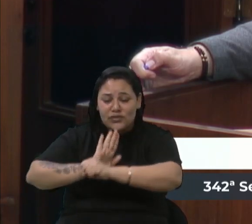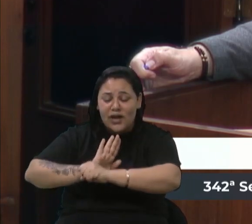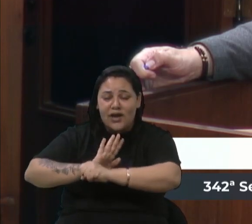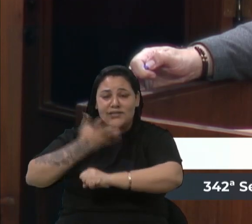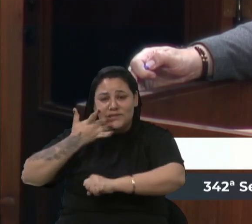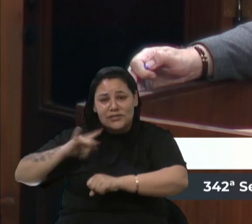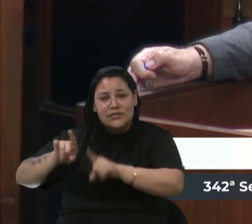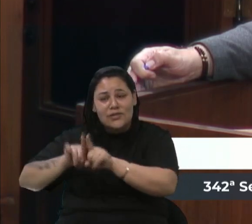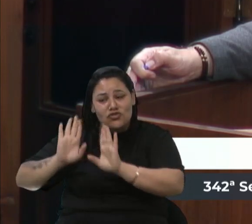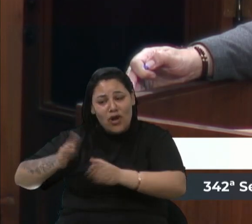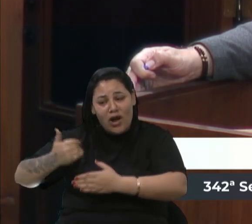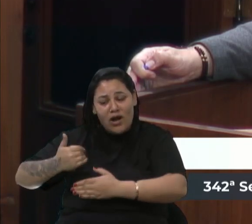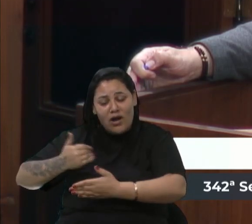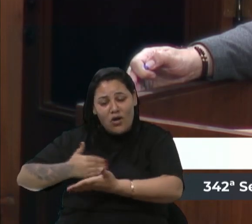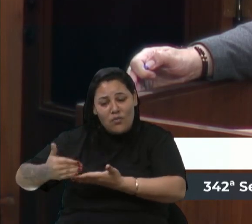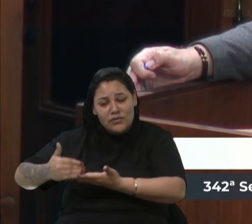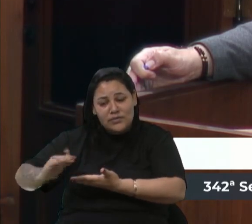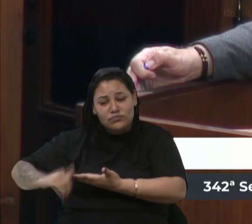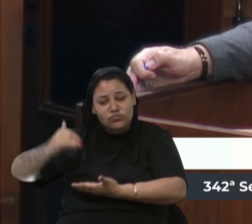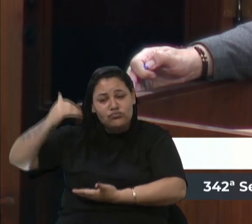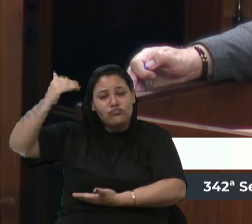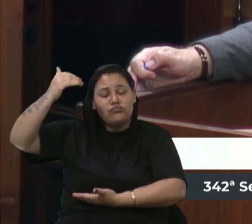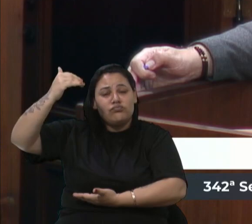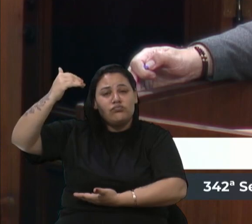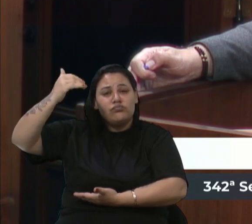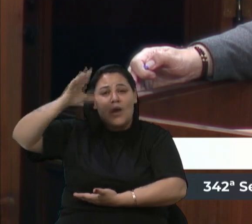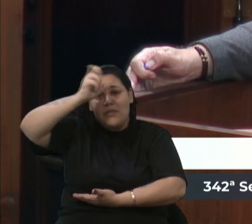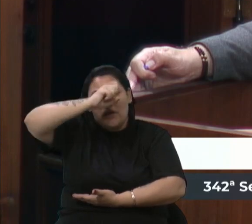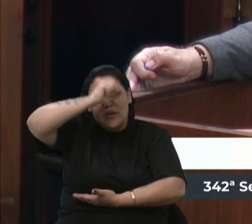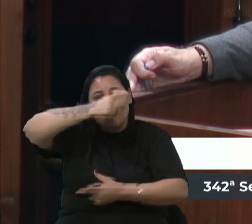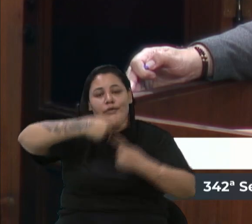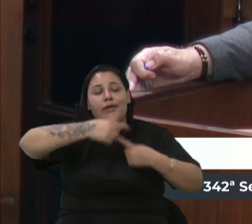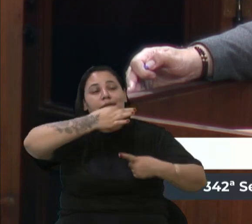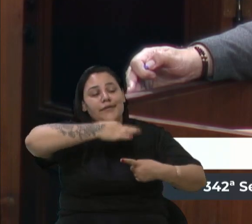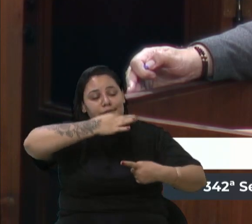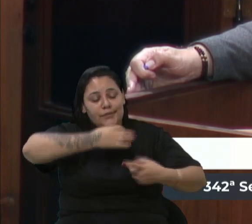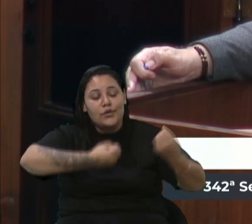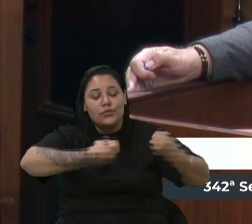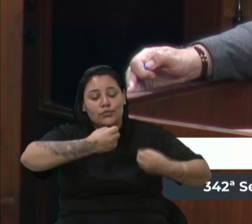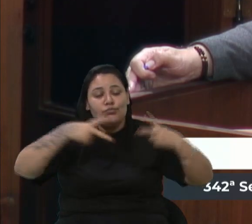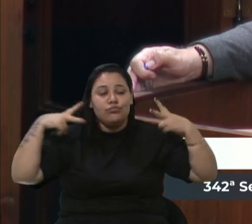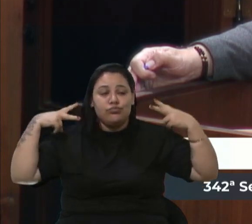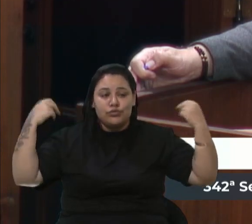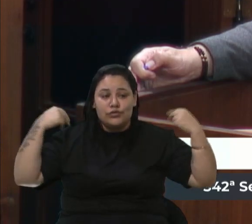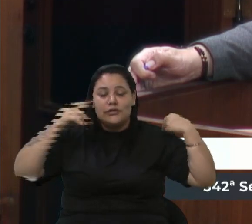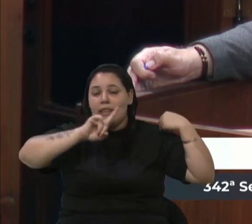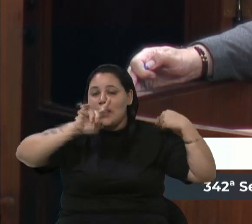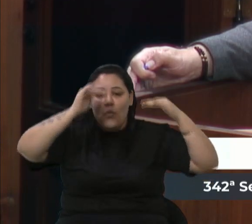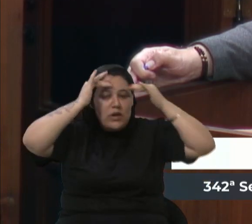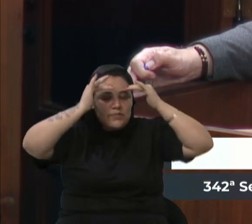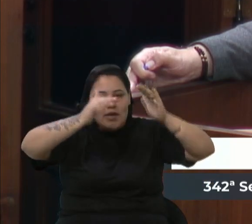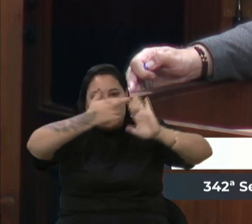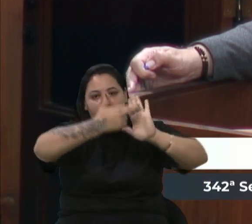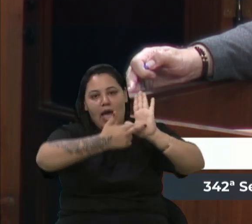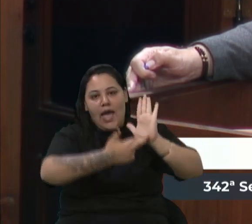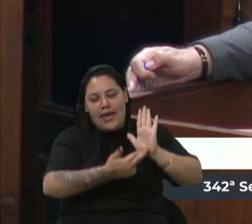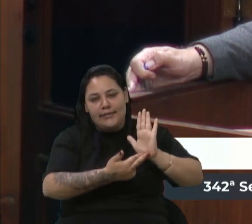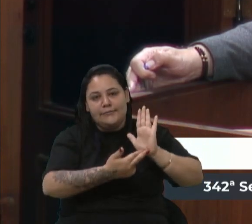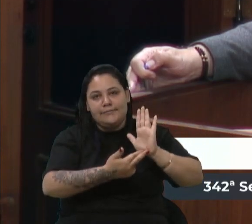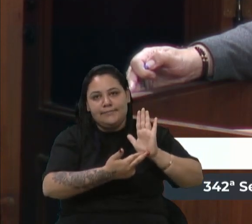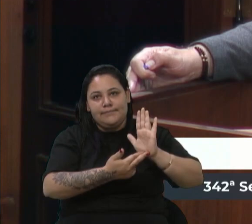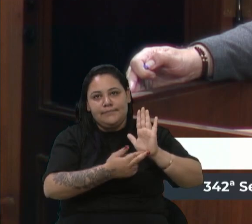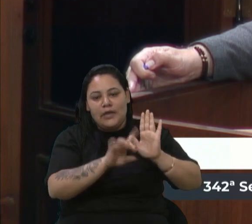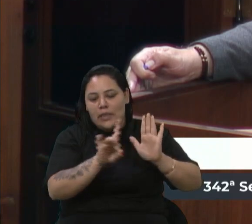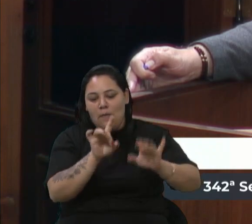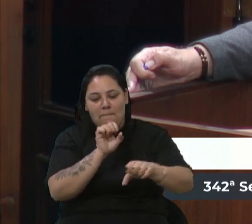Porque Caxias do Sul, vou te contar, é uma das cidades onde os motoristas mais desrespeitam as regras de trânsito. Não param